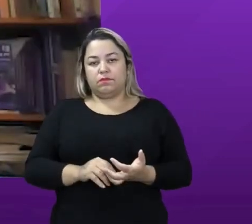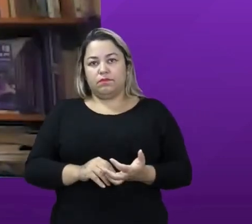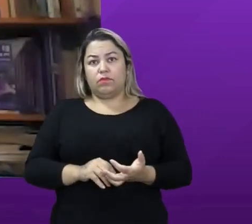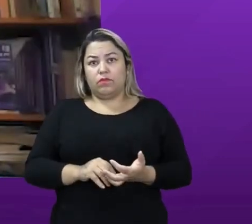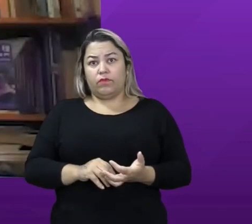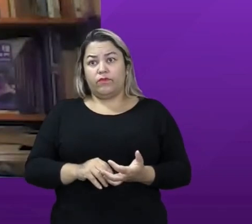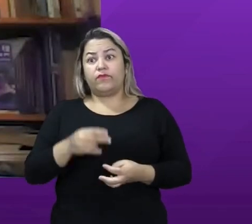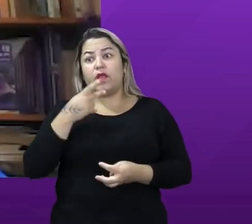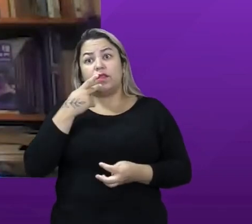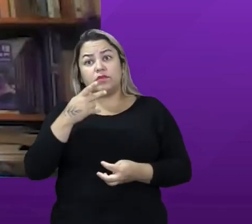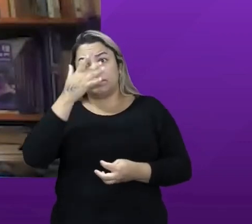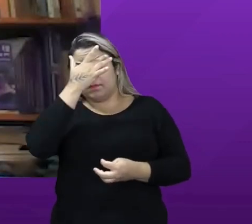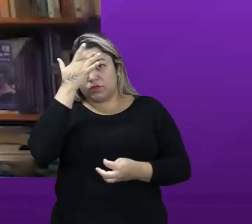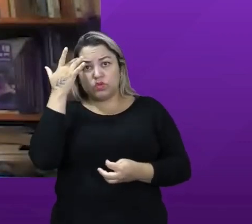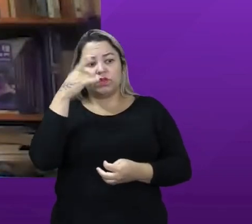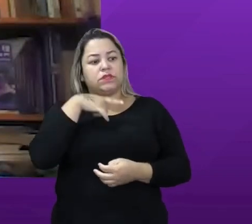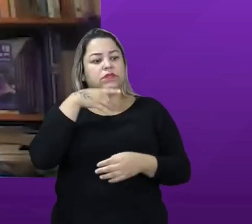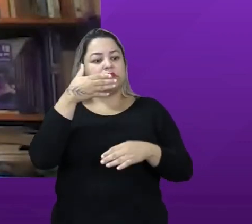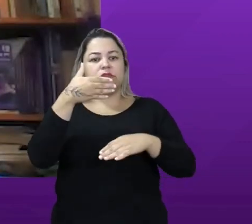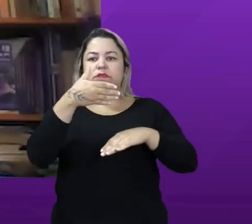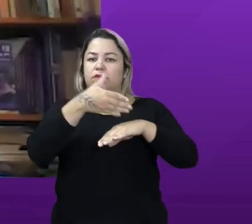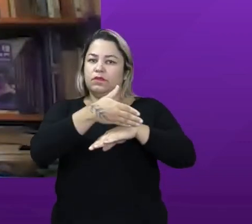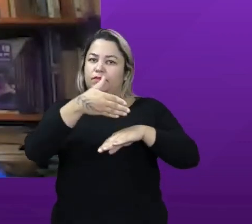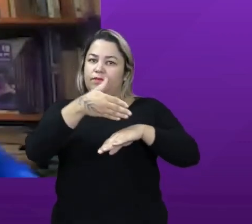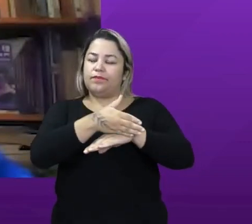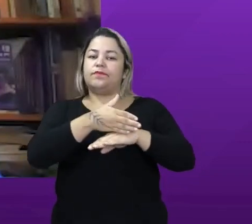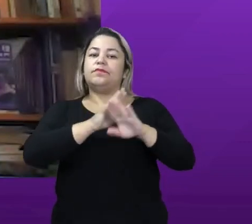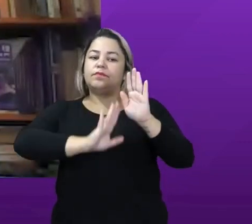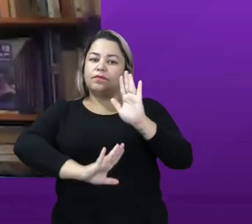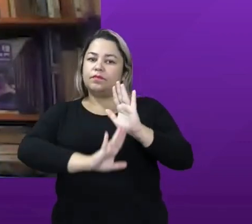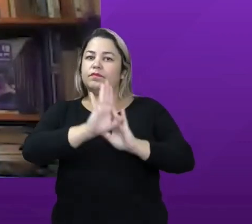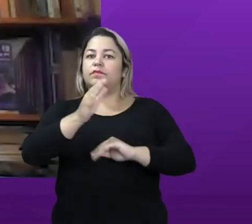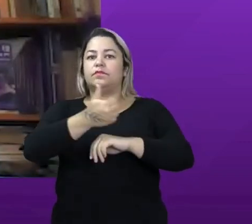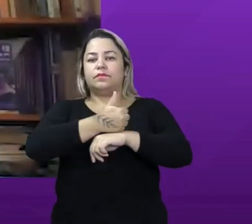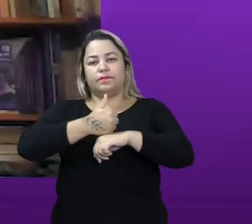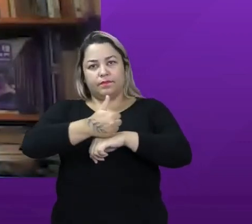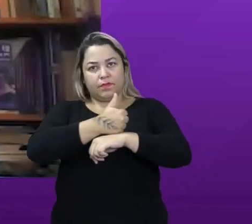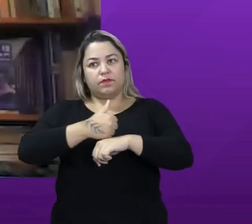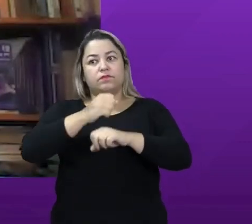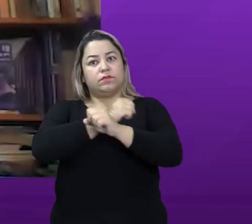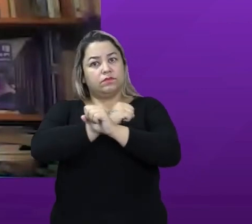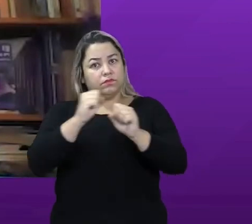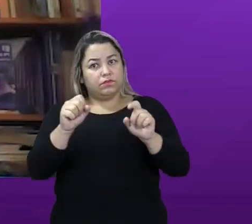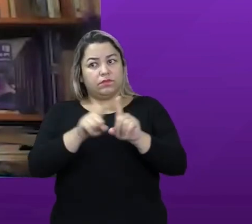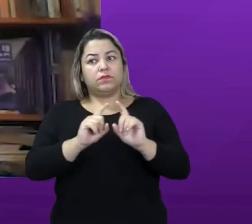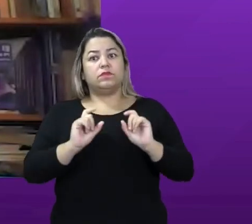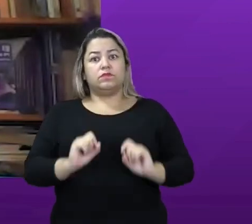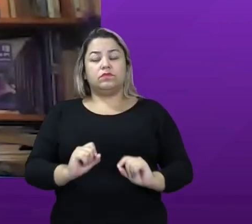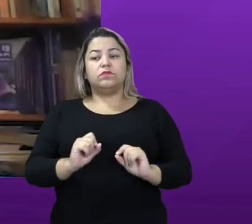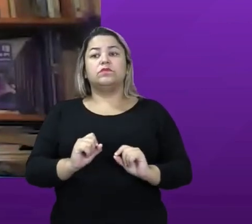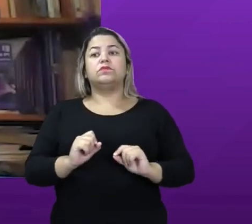dizendo que as pessoas têm acesso, têm crescimento, têm melhores condições de acordo com o seu